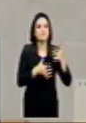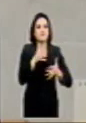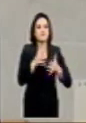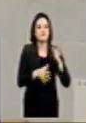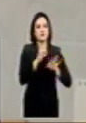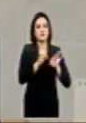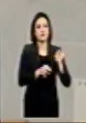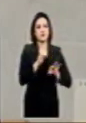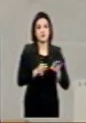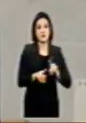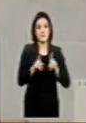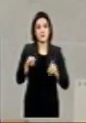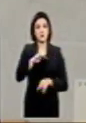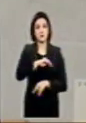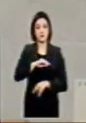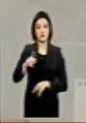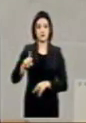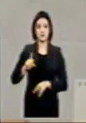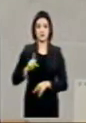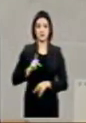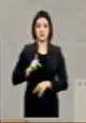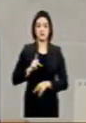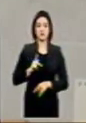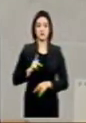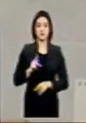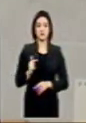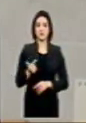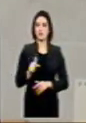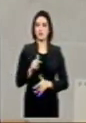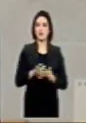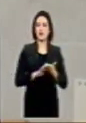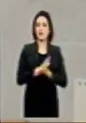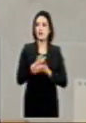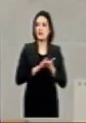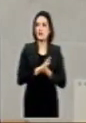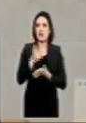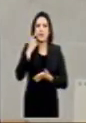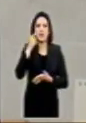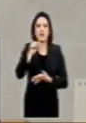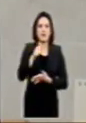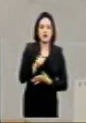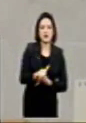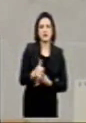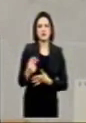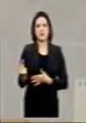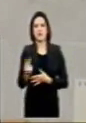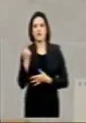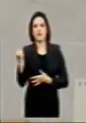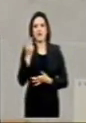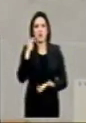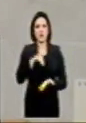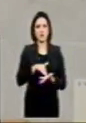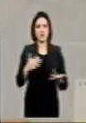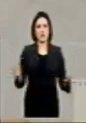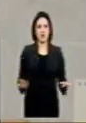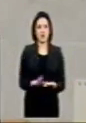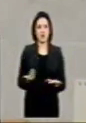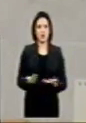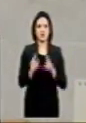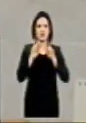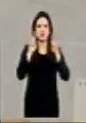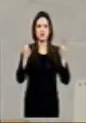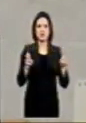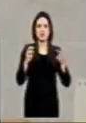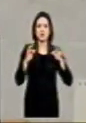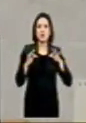Ministério Público sequer fez qualquer juízo de valor até este momento sobre o conjunto das